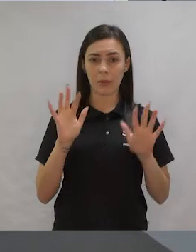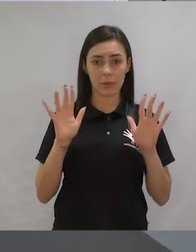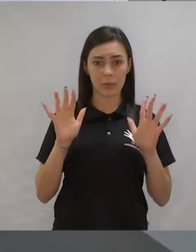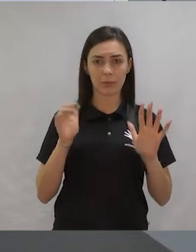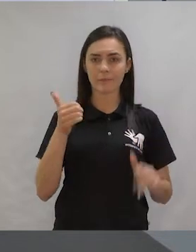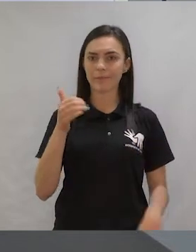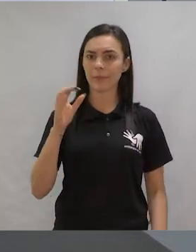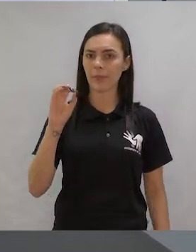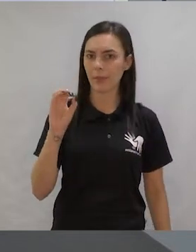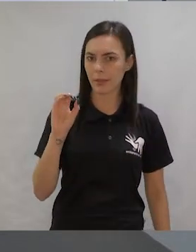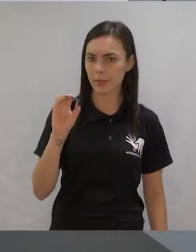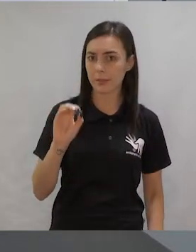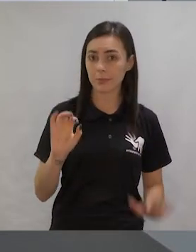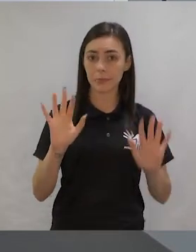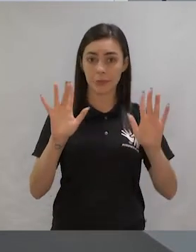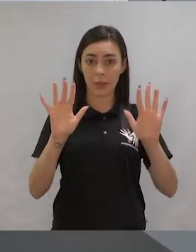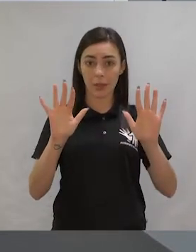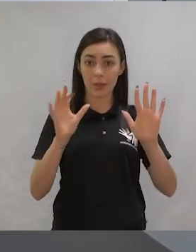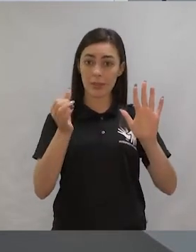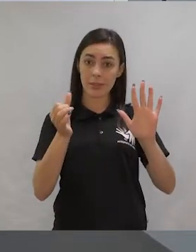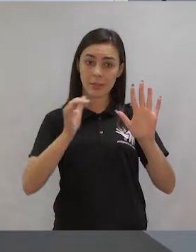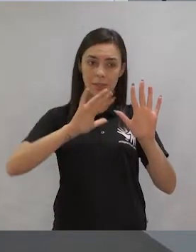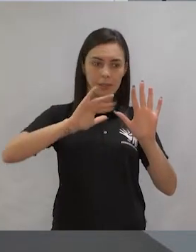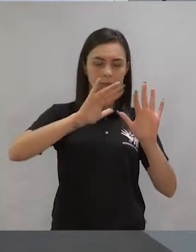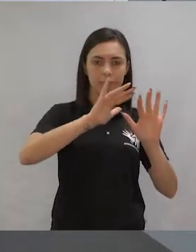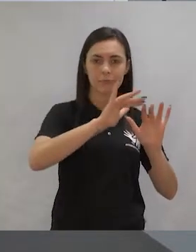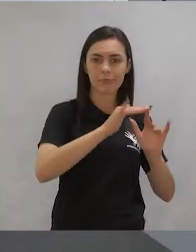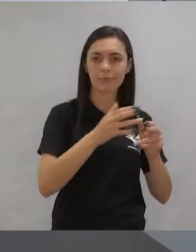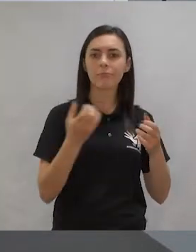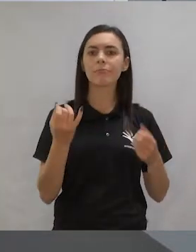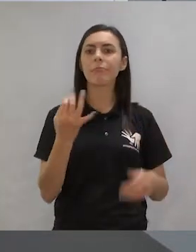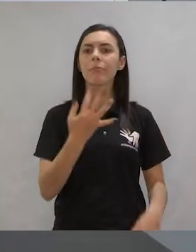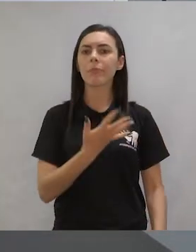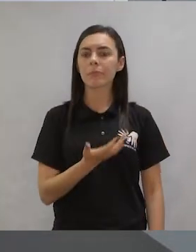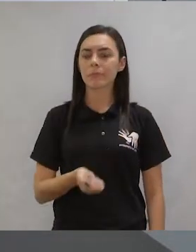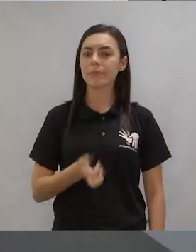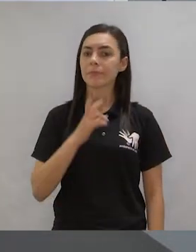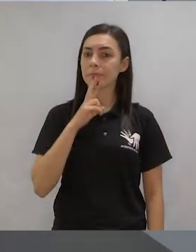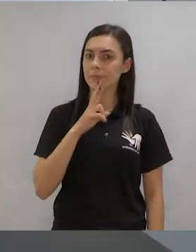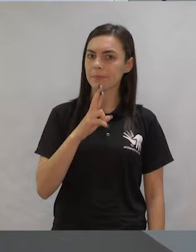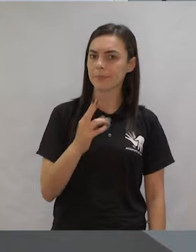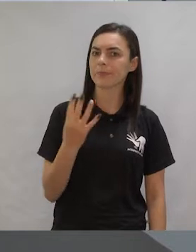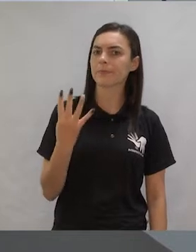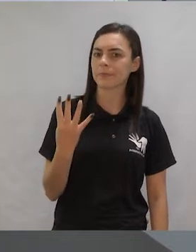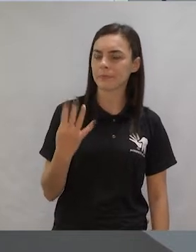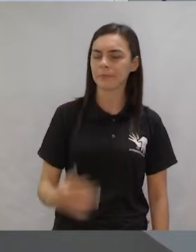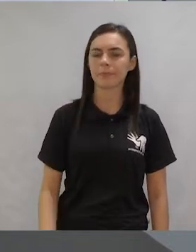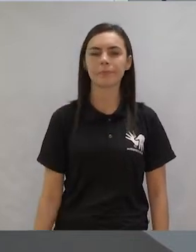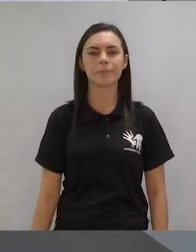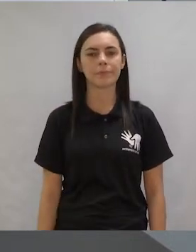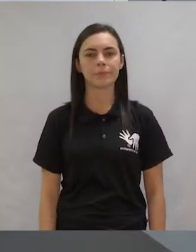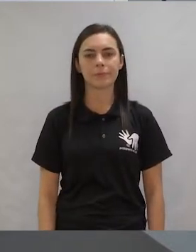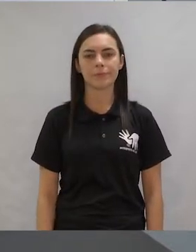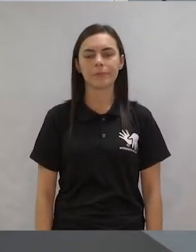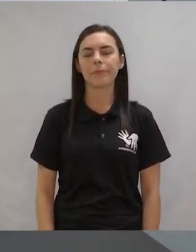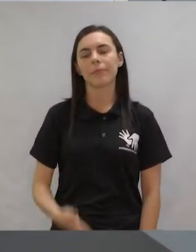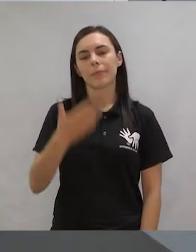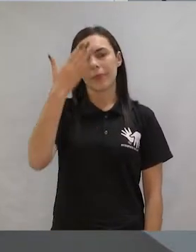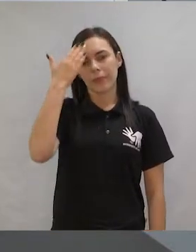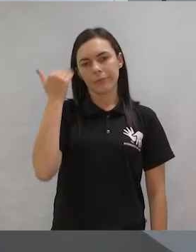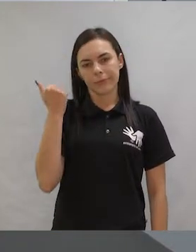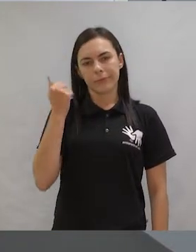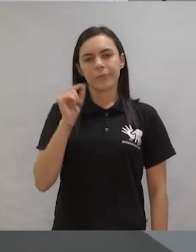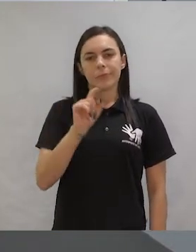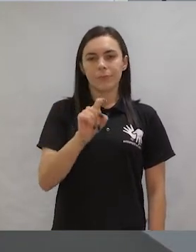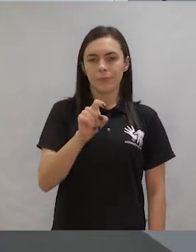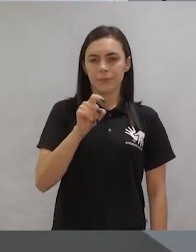tenho 10 dedos. Então, 10 menos 6, ficamos com 4. Então, eu